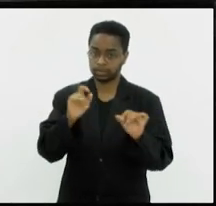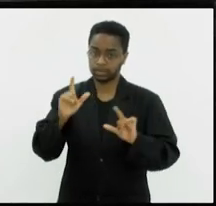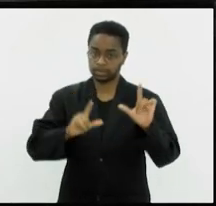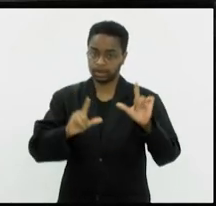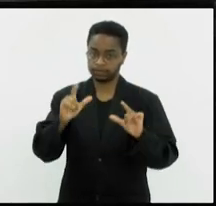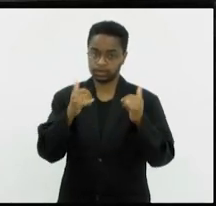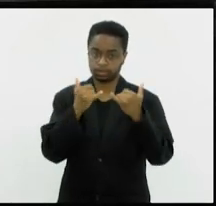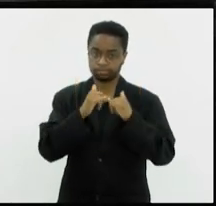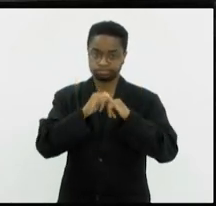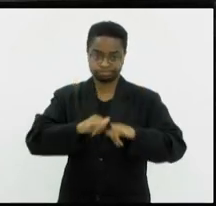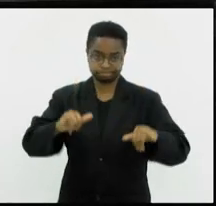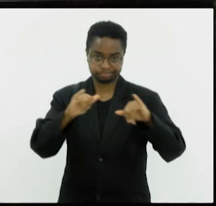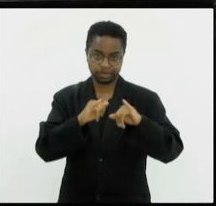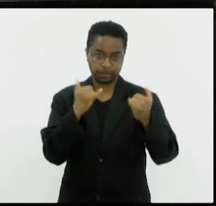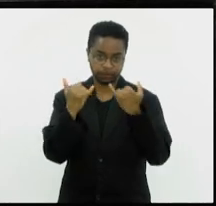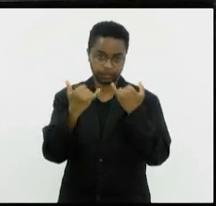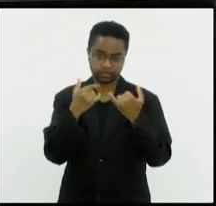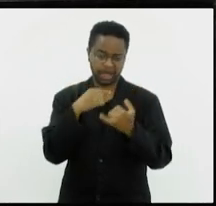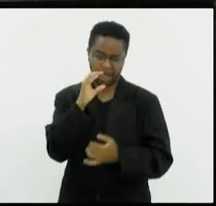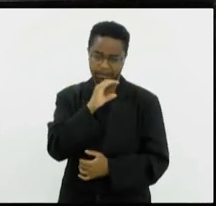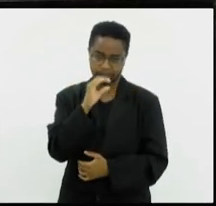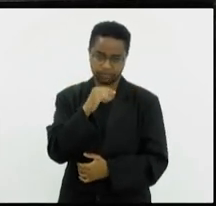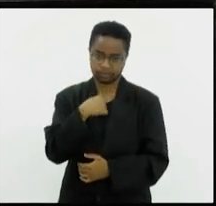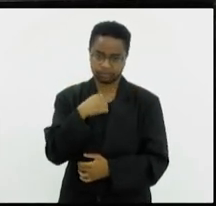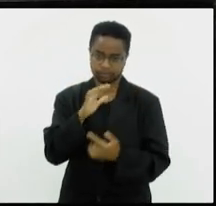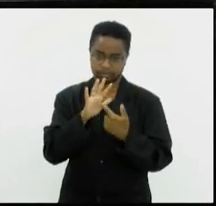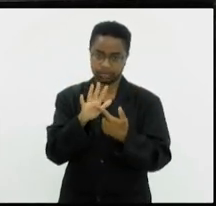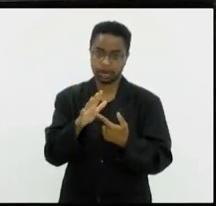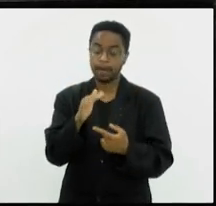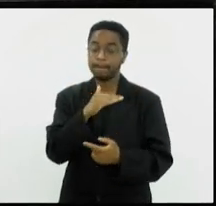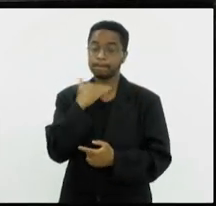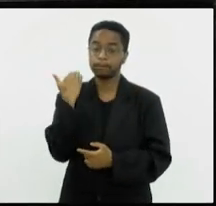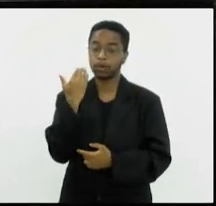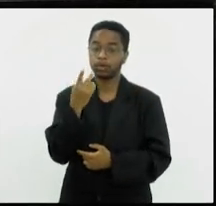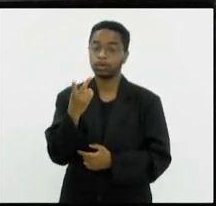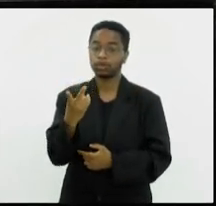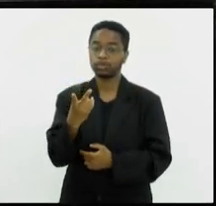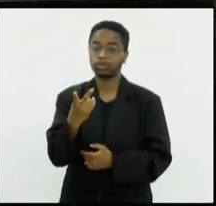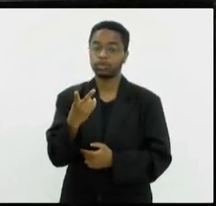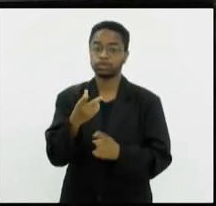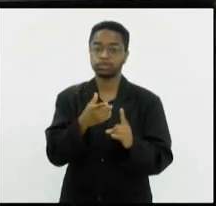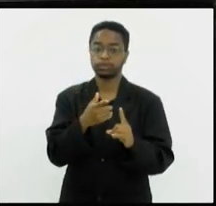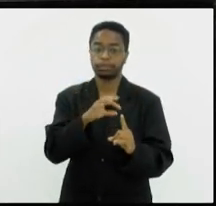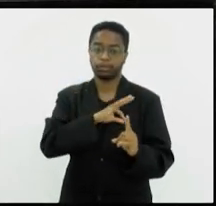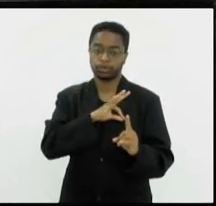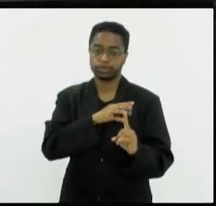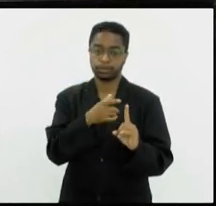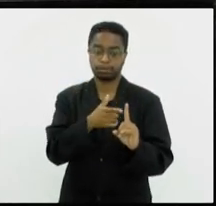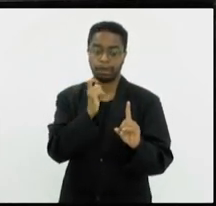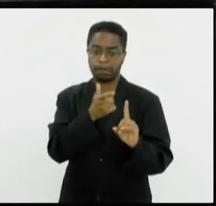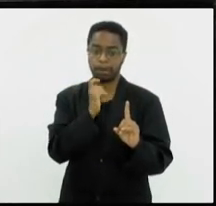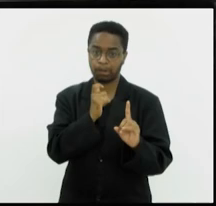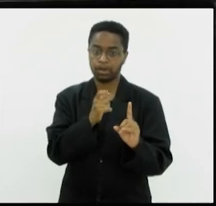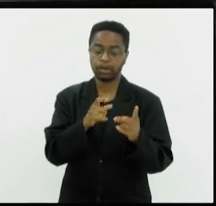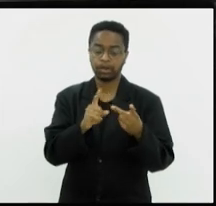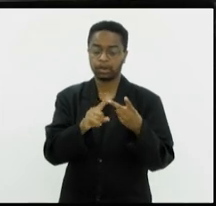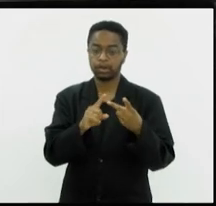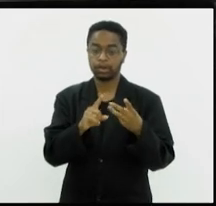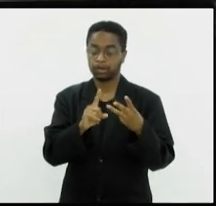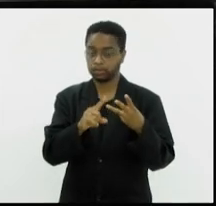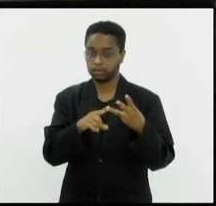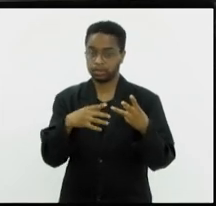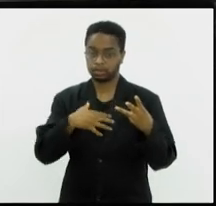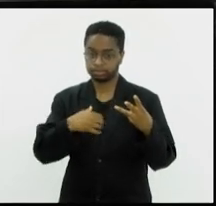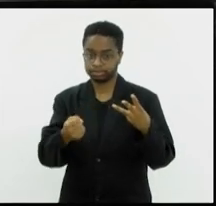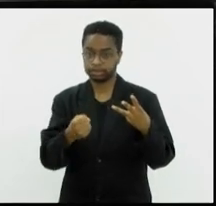televisão uma citação assim rápida morreram dois cidad tal não sei o qu e tal dois PMs não sei que mas